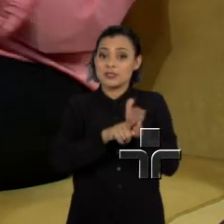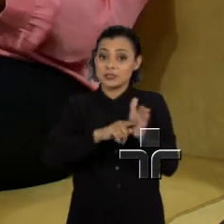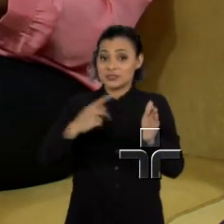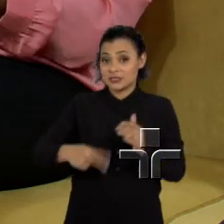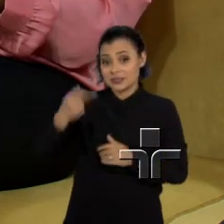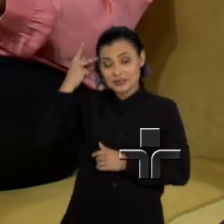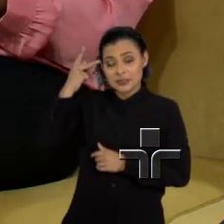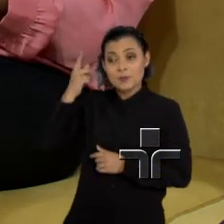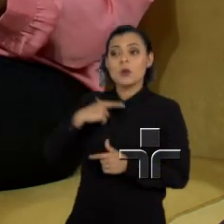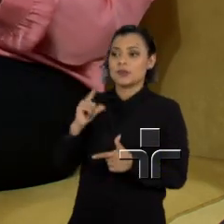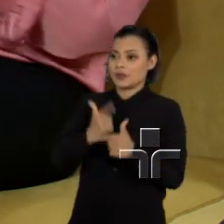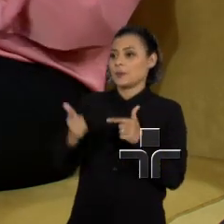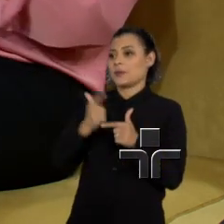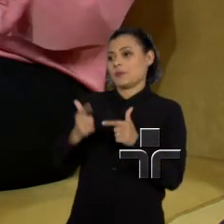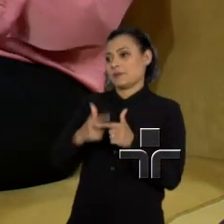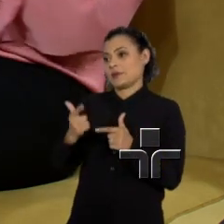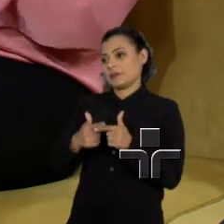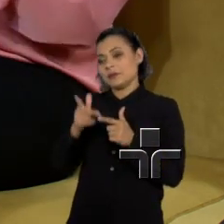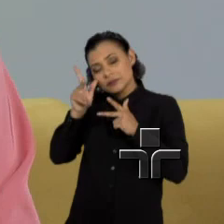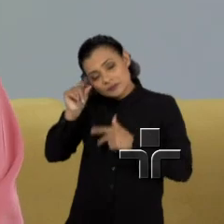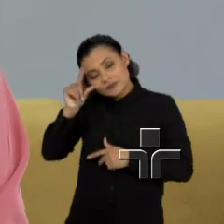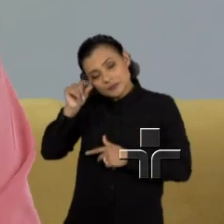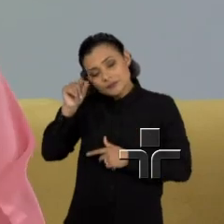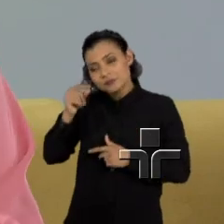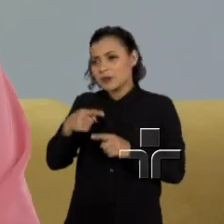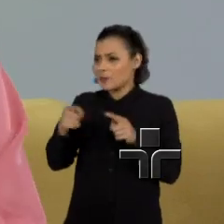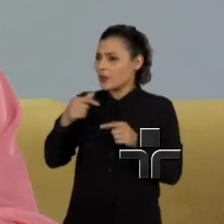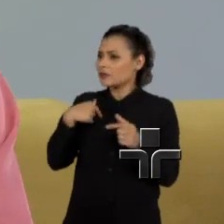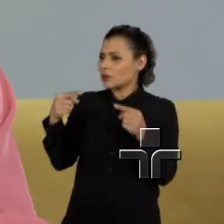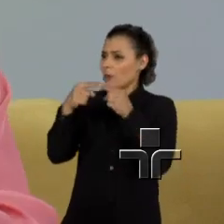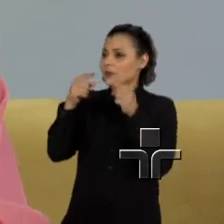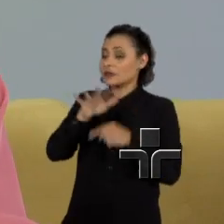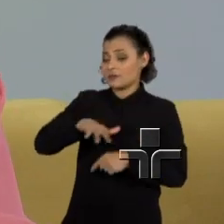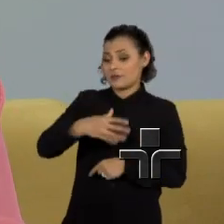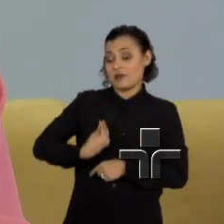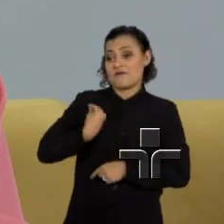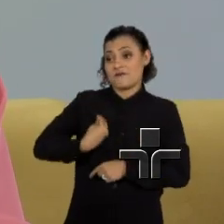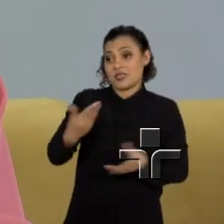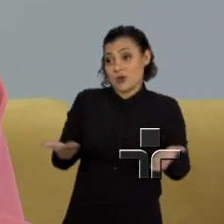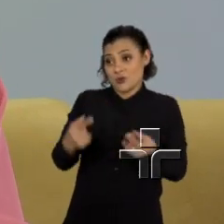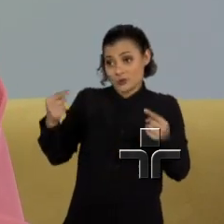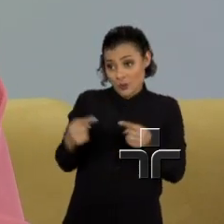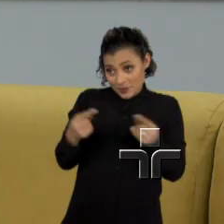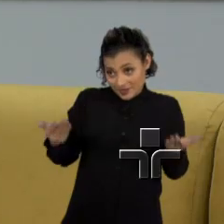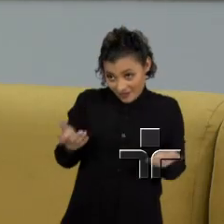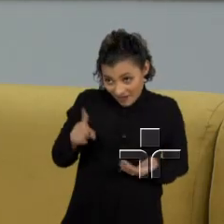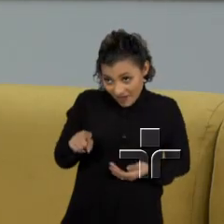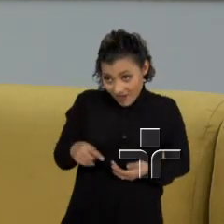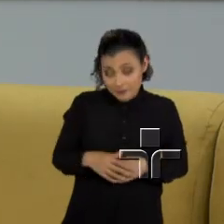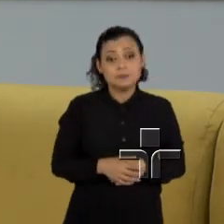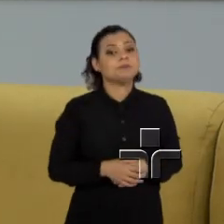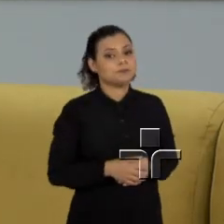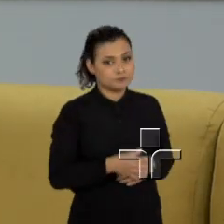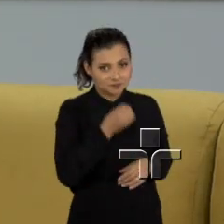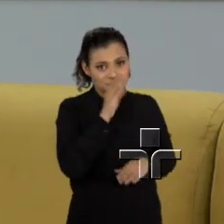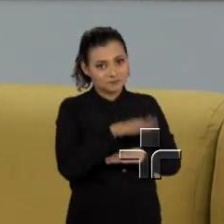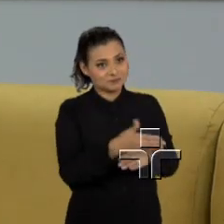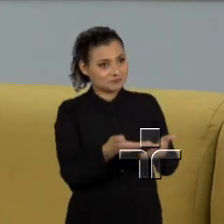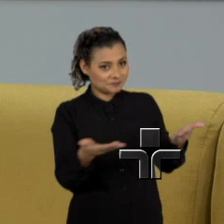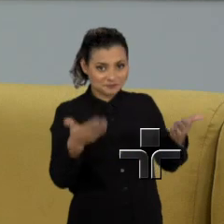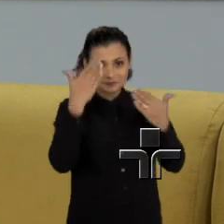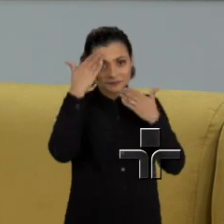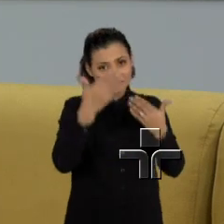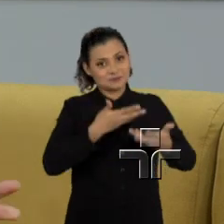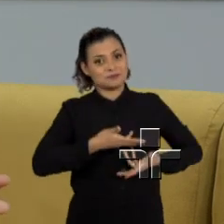Paulo têm algum problema com o sono. Isso está muito atrelado à nossa vida moderna? Sim. Boa tarde a todos, obrigada